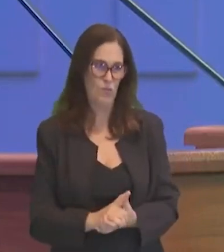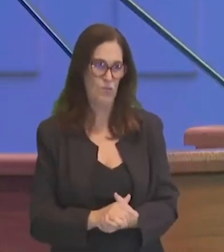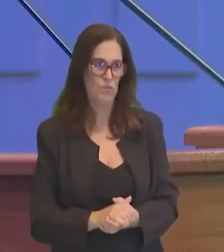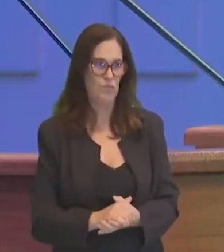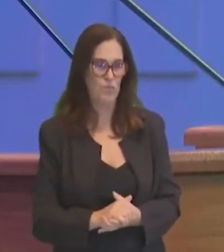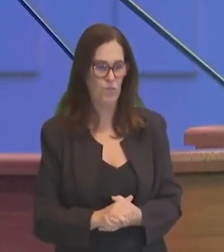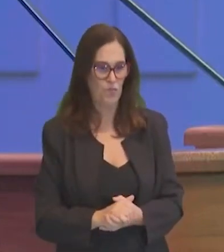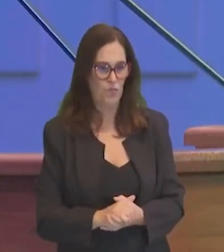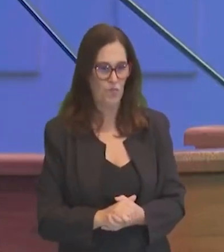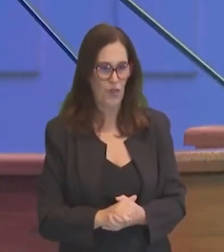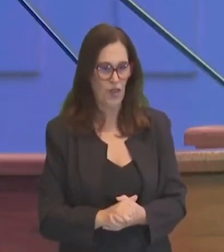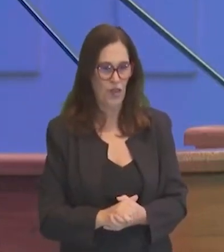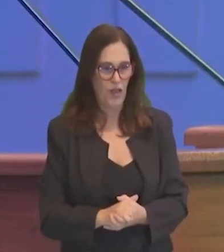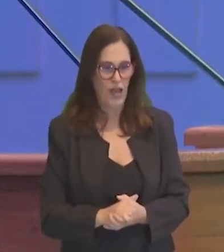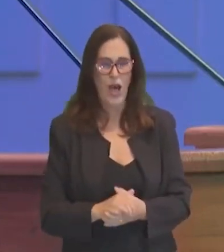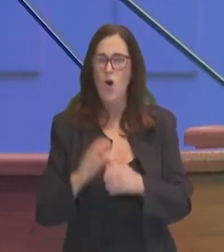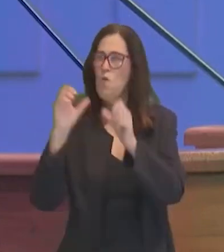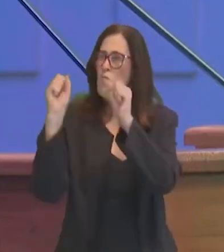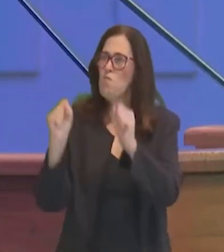É um poder